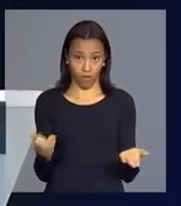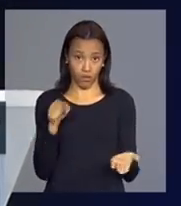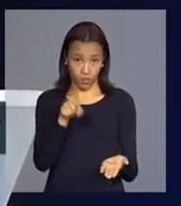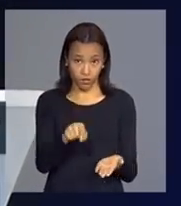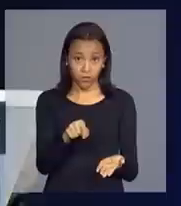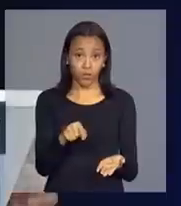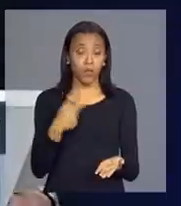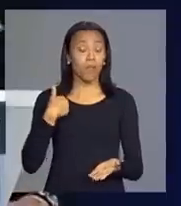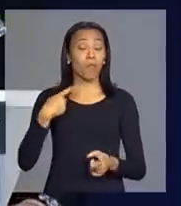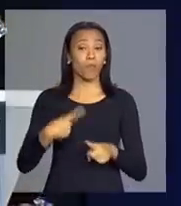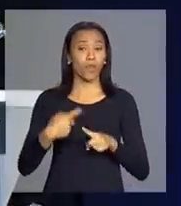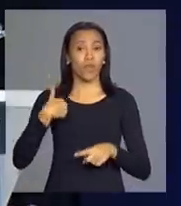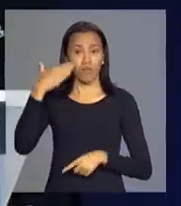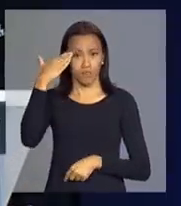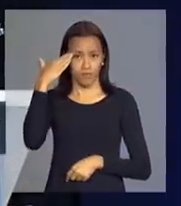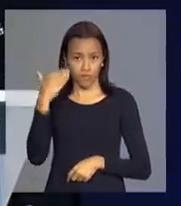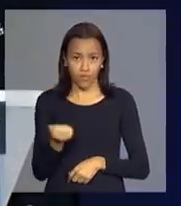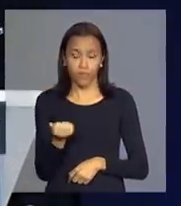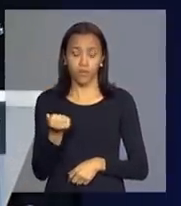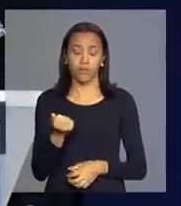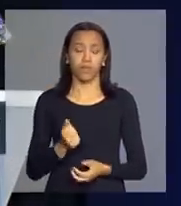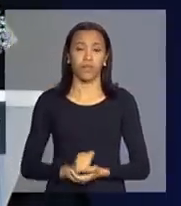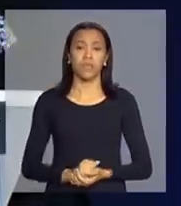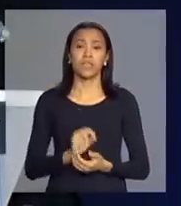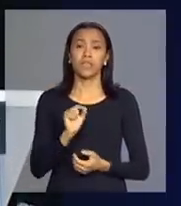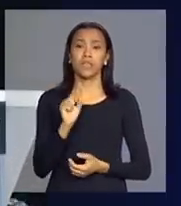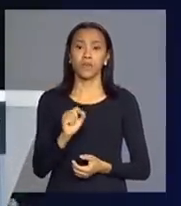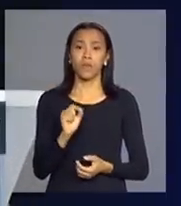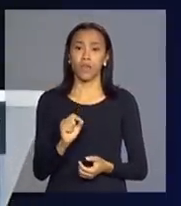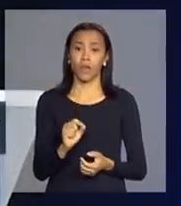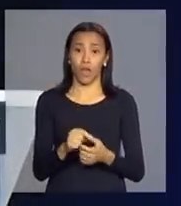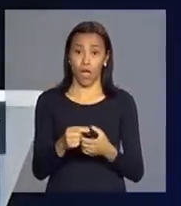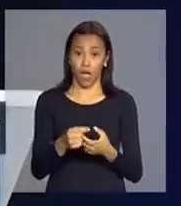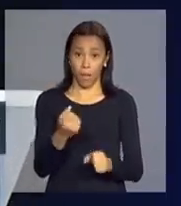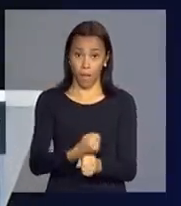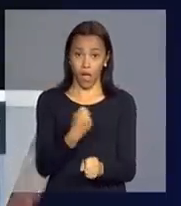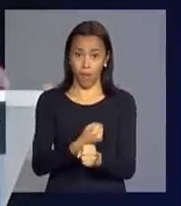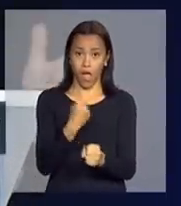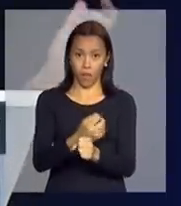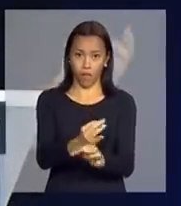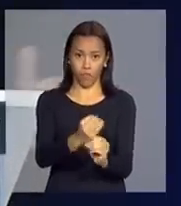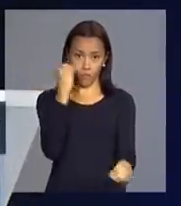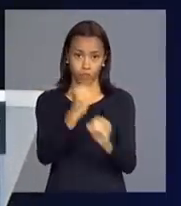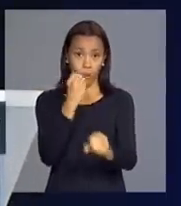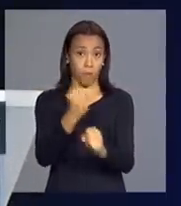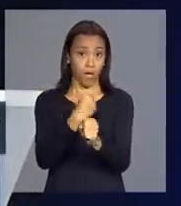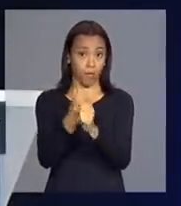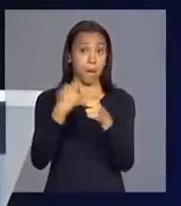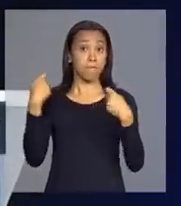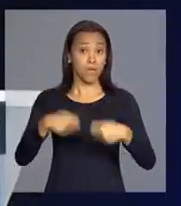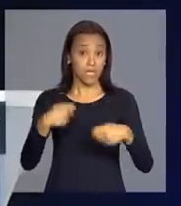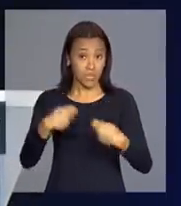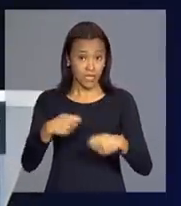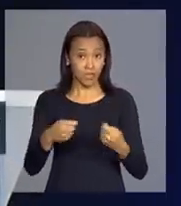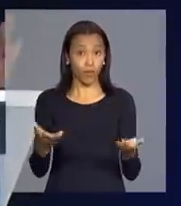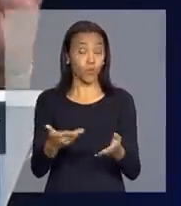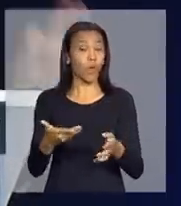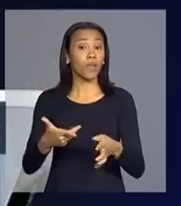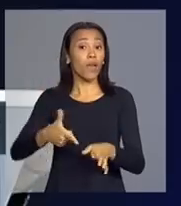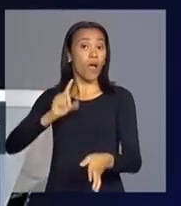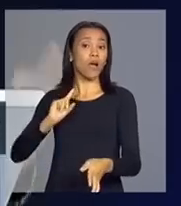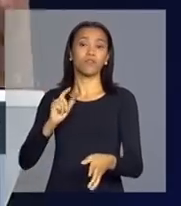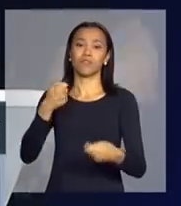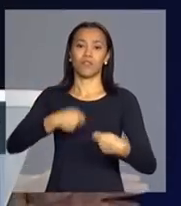eu sei perfeitamente que a construção civil hoje precisa do que não precisava antes, precisa